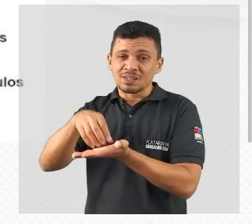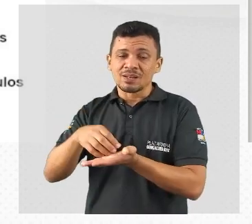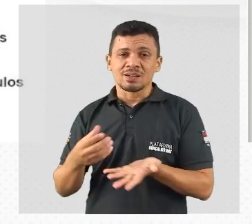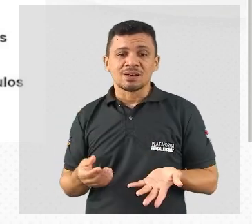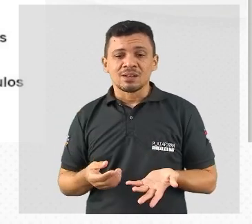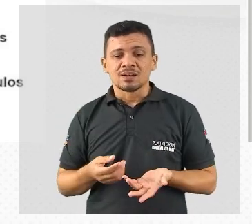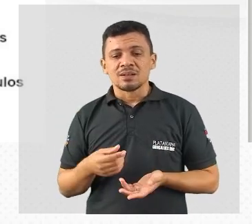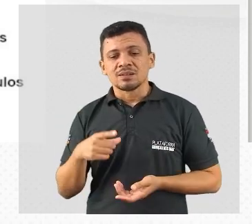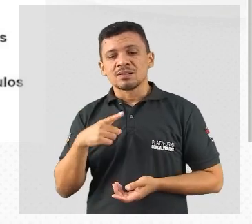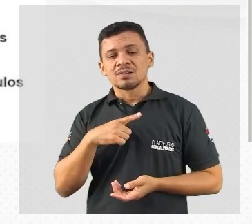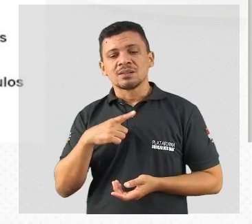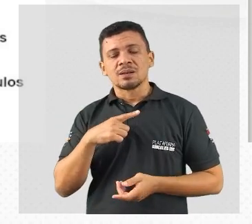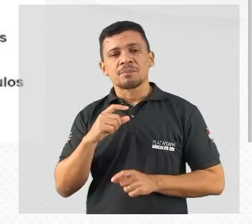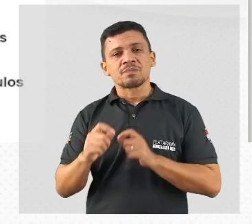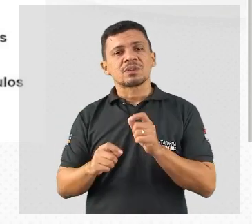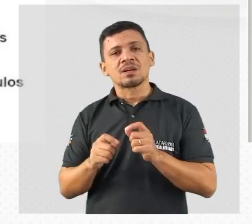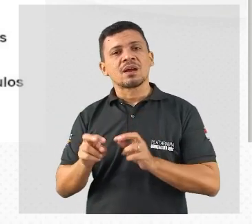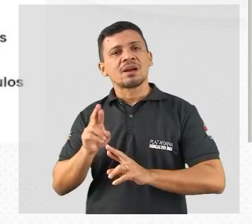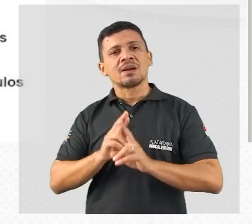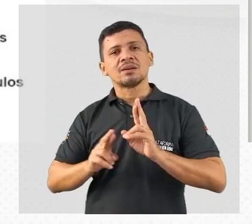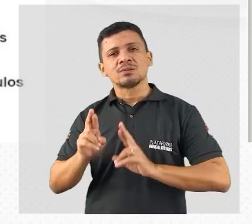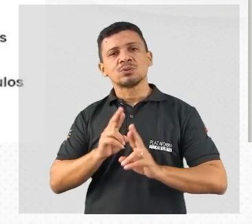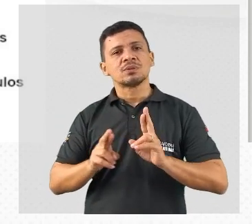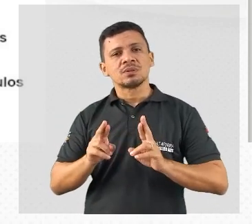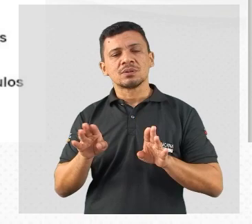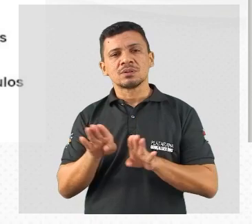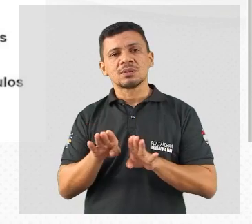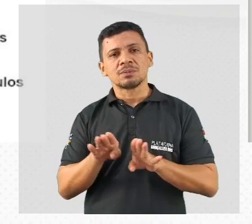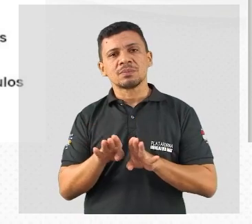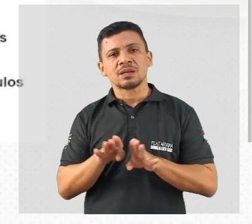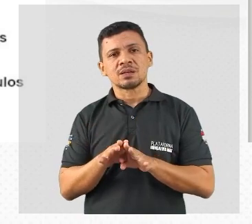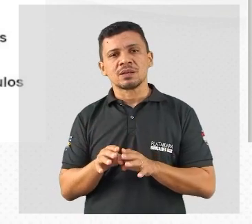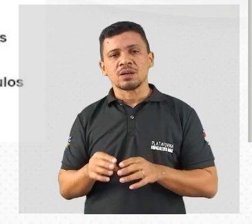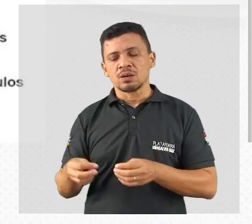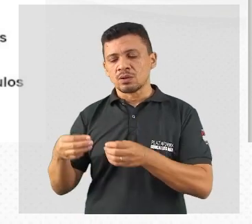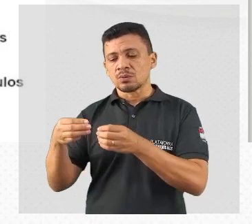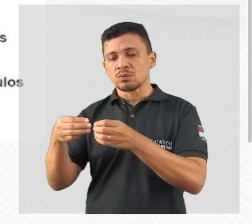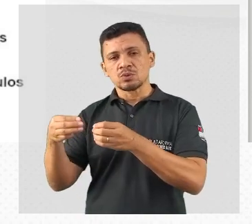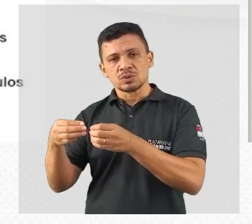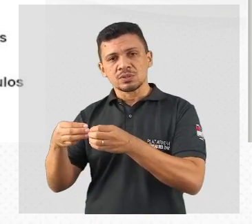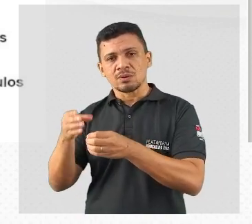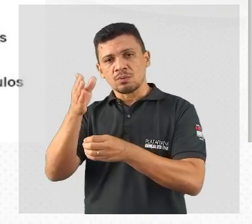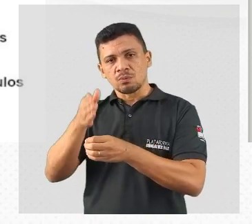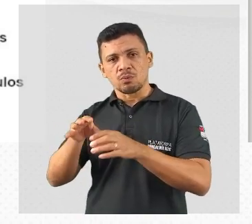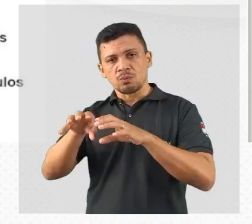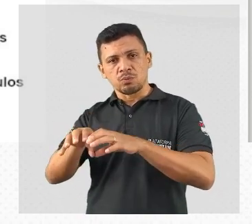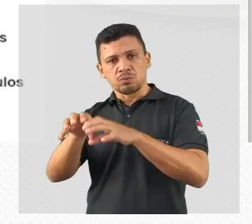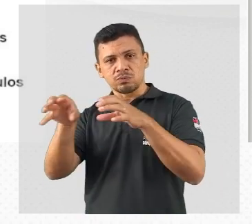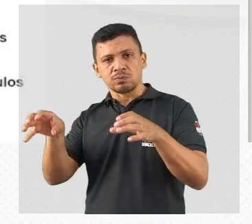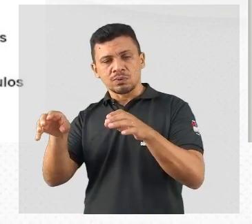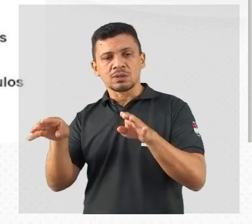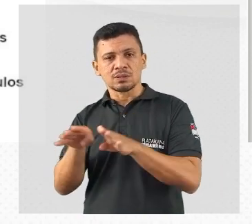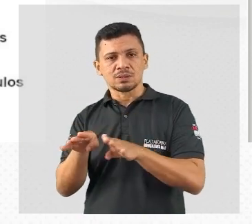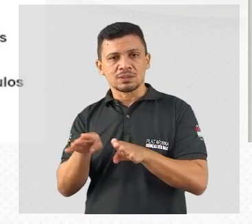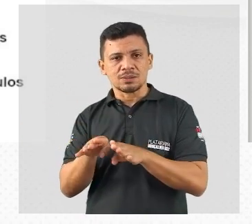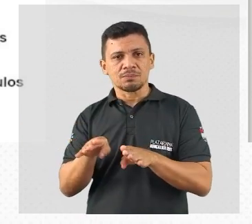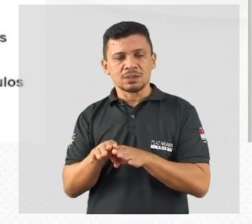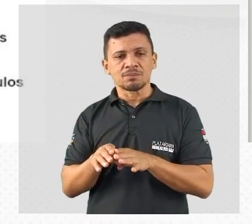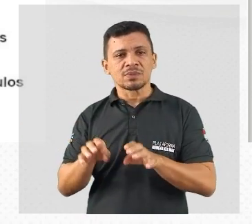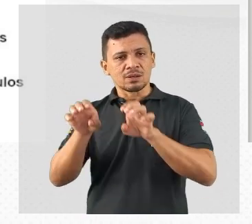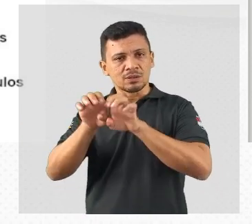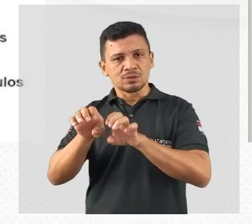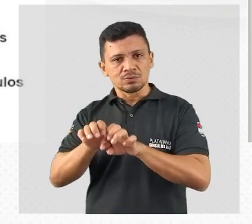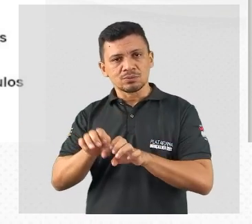os centríolos e microtúbulos estão relacionados também com a divisão celular e com a estrutura, né, com o citoesqueleto